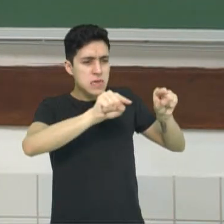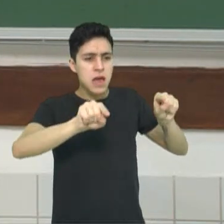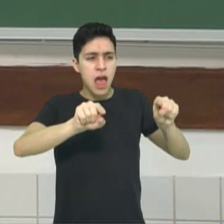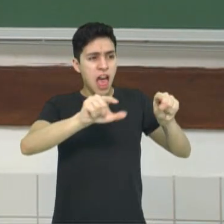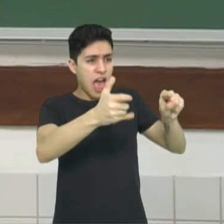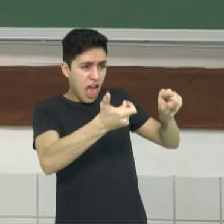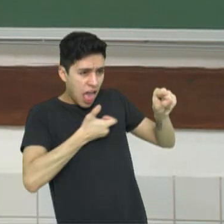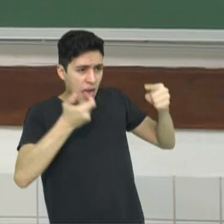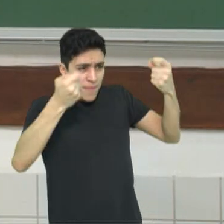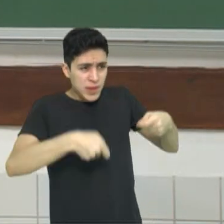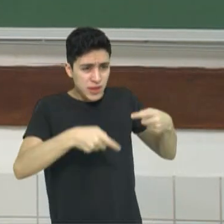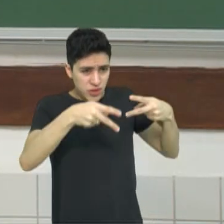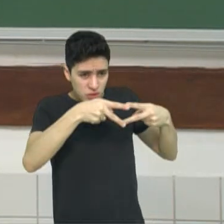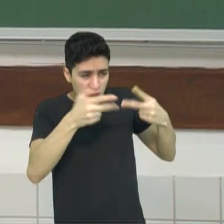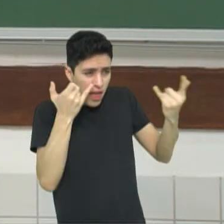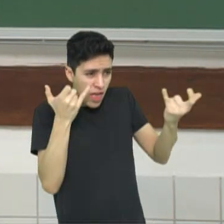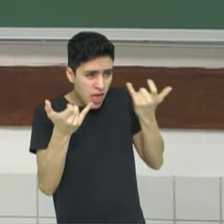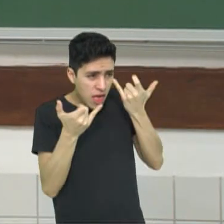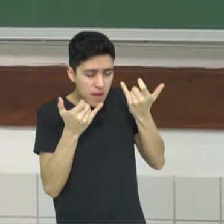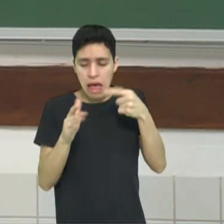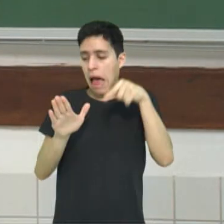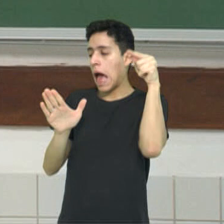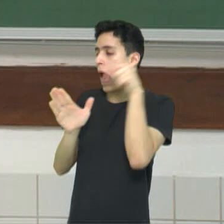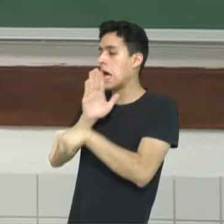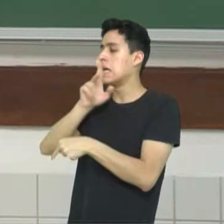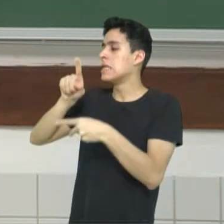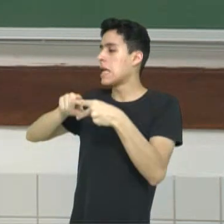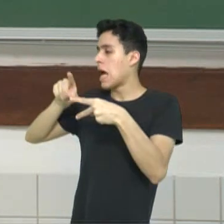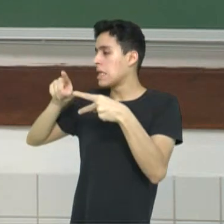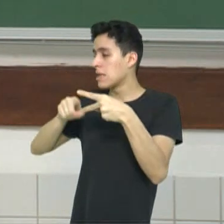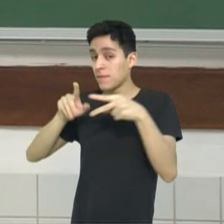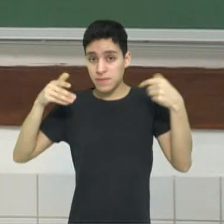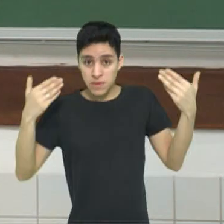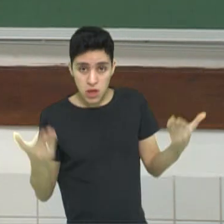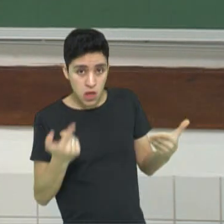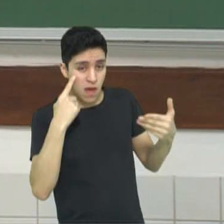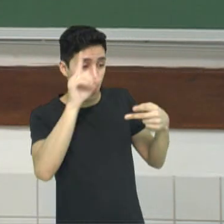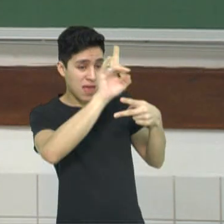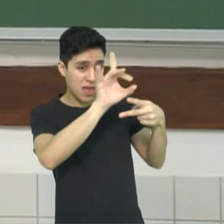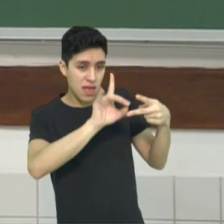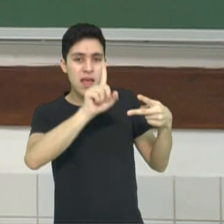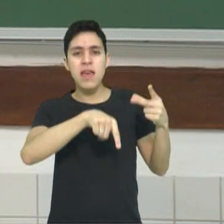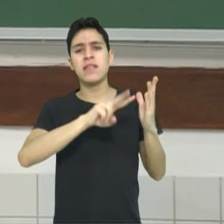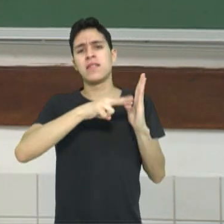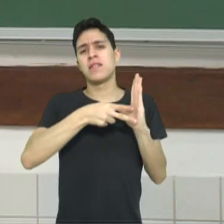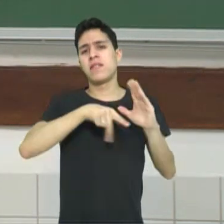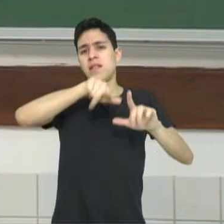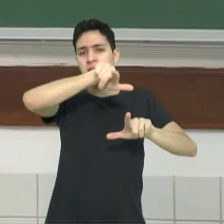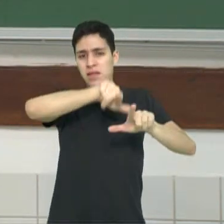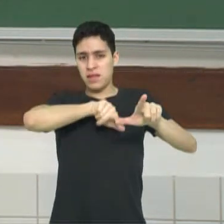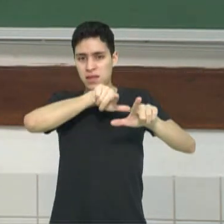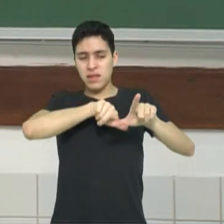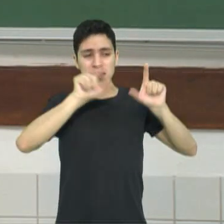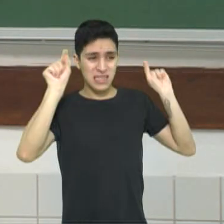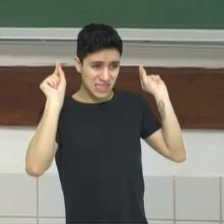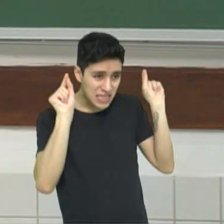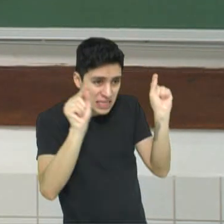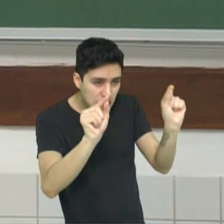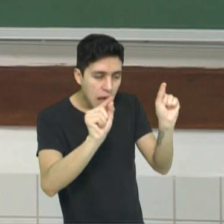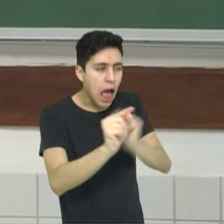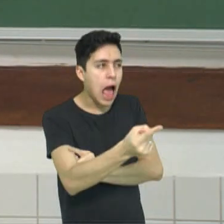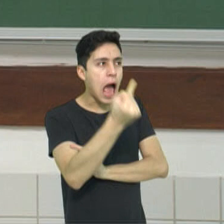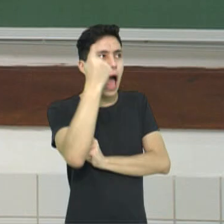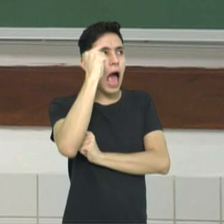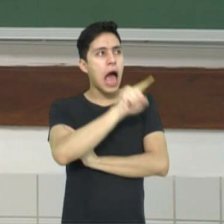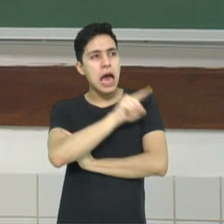duas coisas, duas informações, cada informação é uma letra. Então isso tem que remeter a sua ideia a